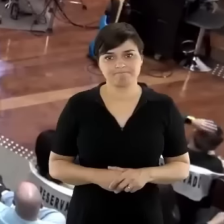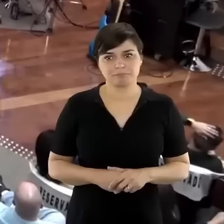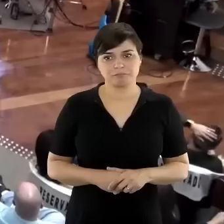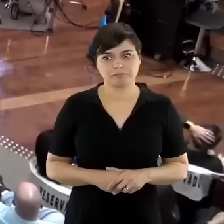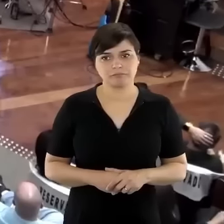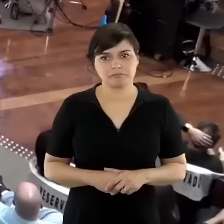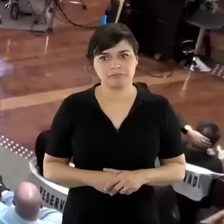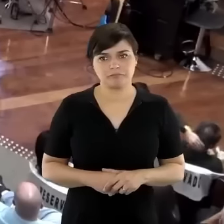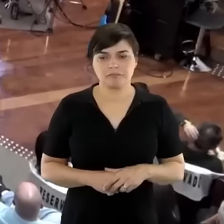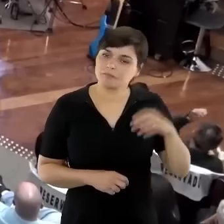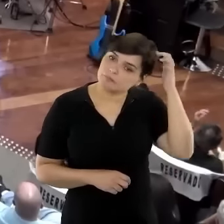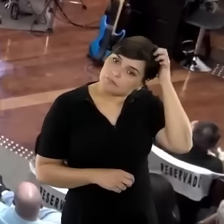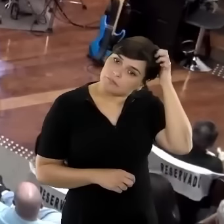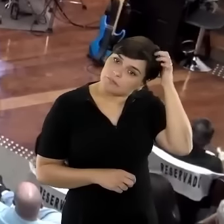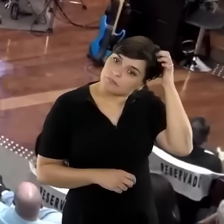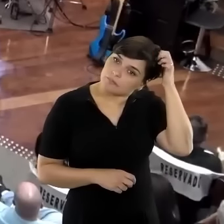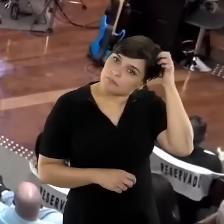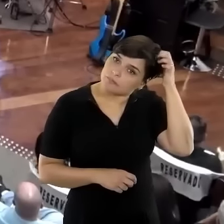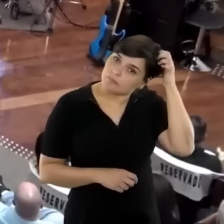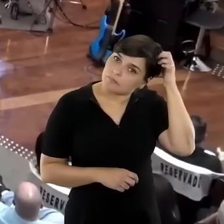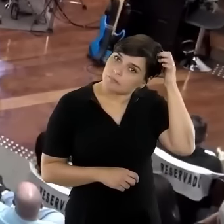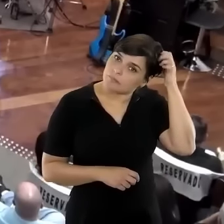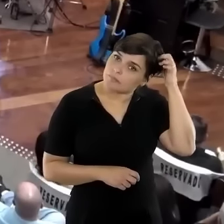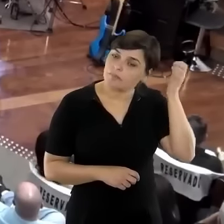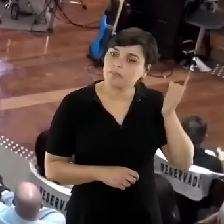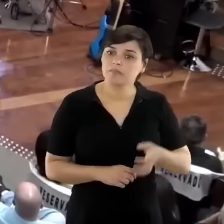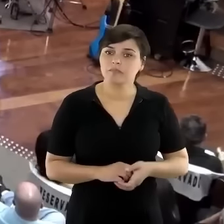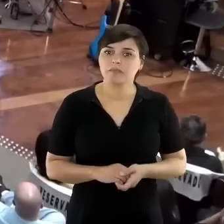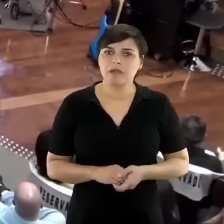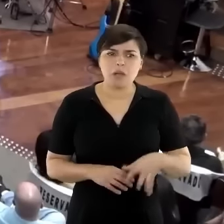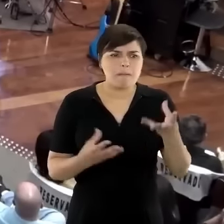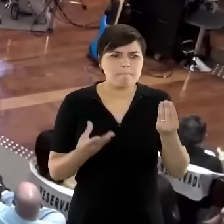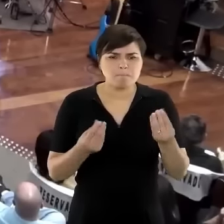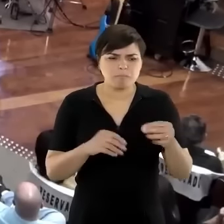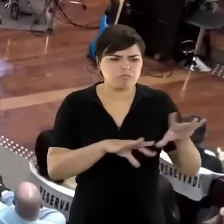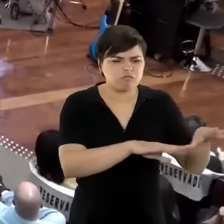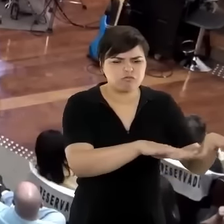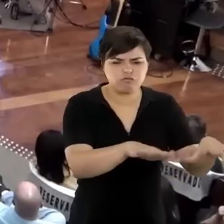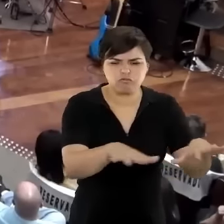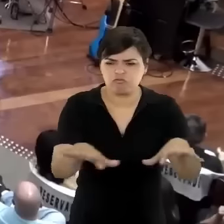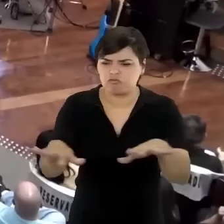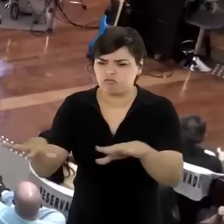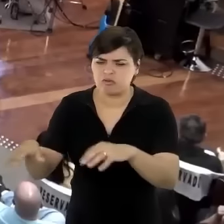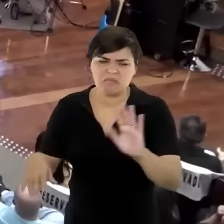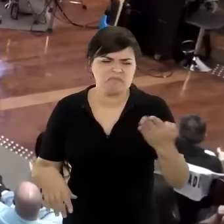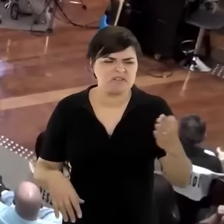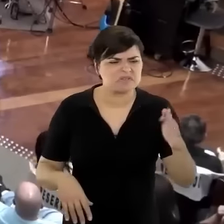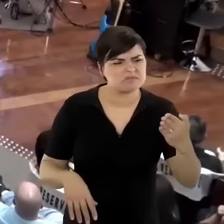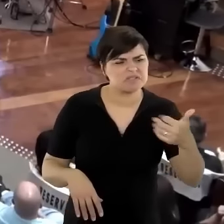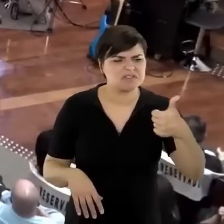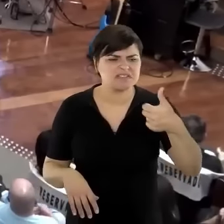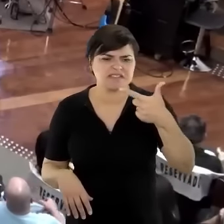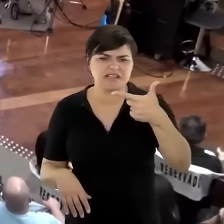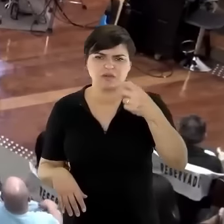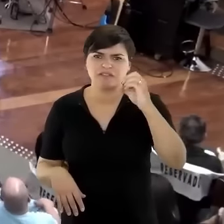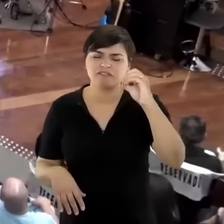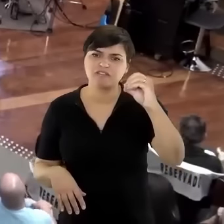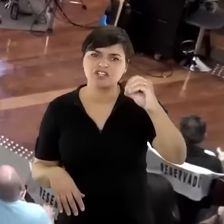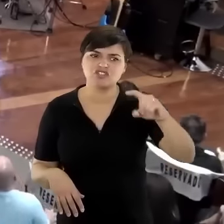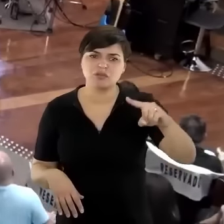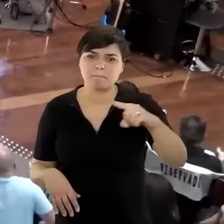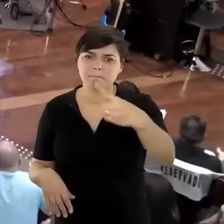eram apenas de crianças mas a maioria dos comentaristas bíblicos entendem que não que era